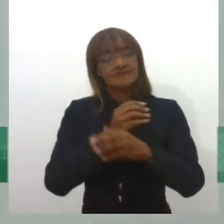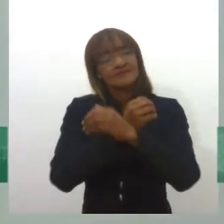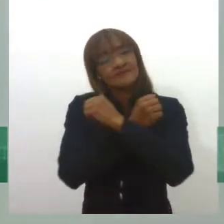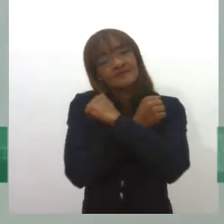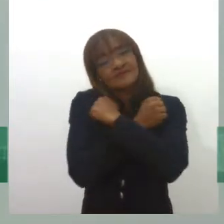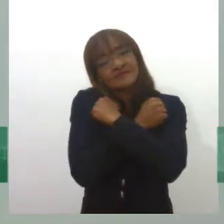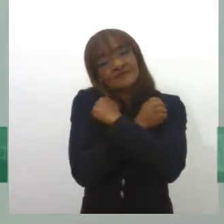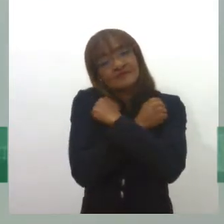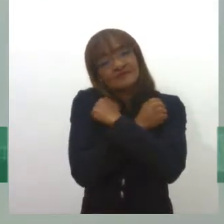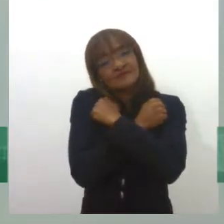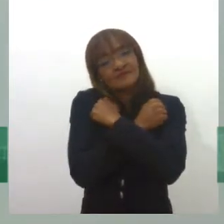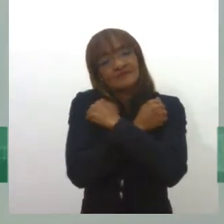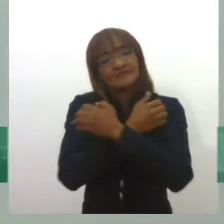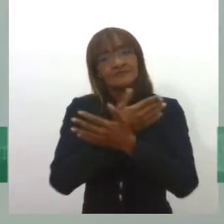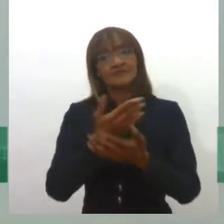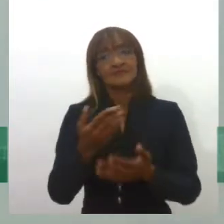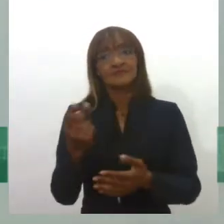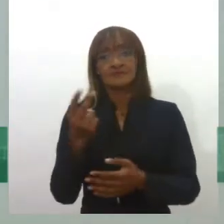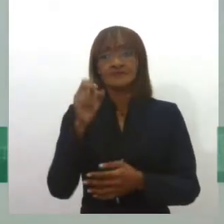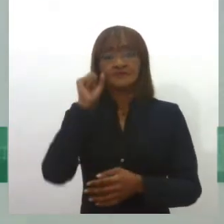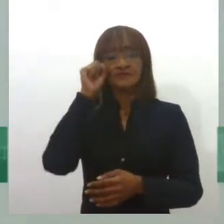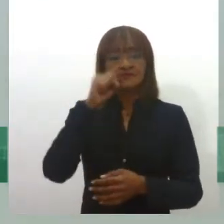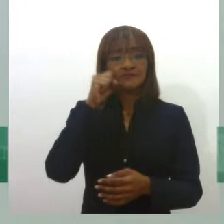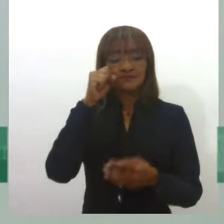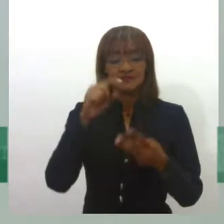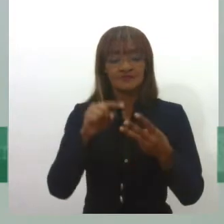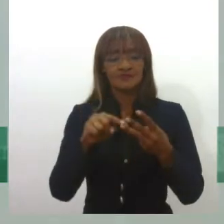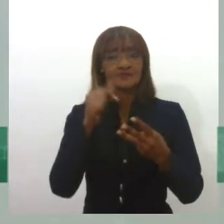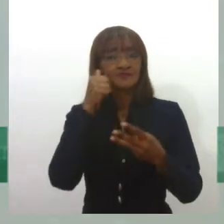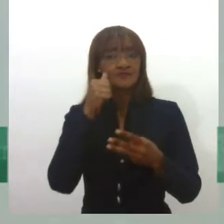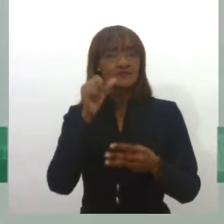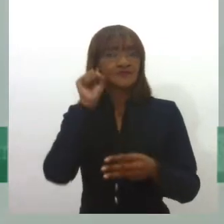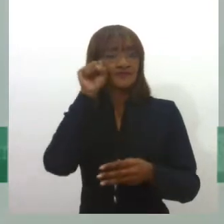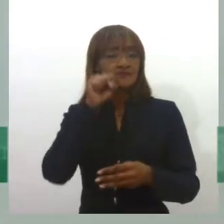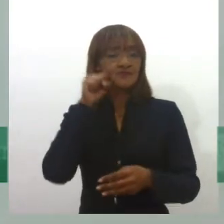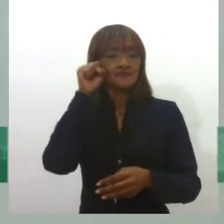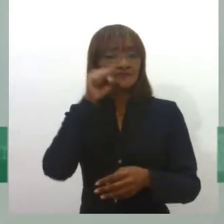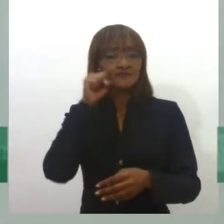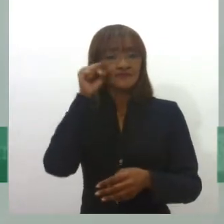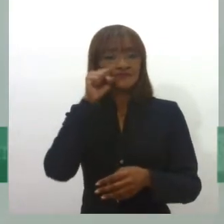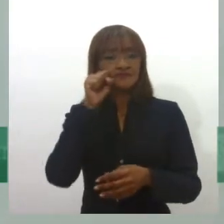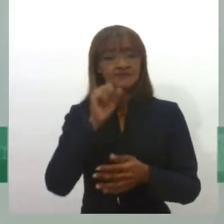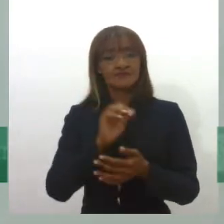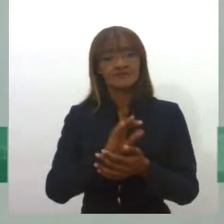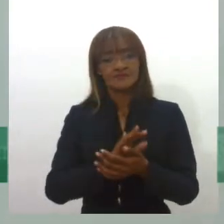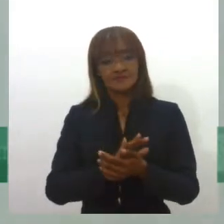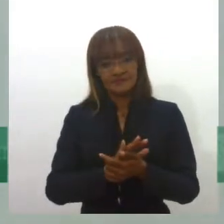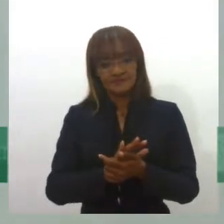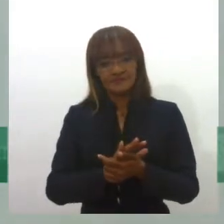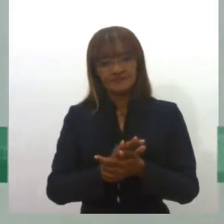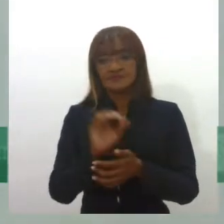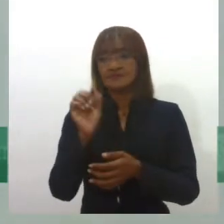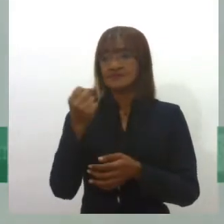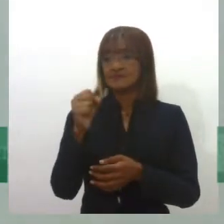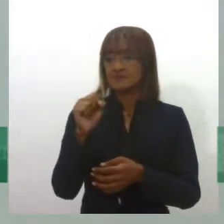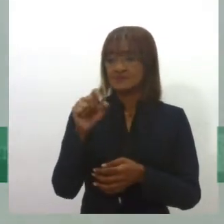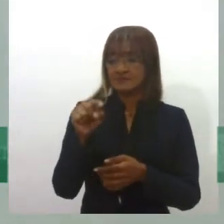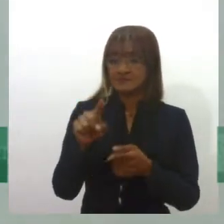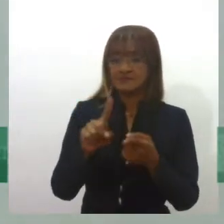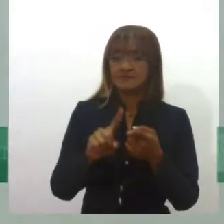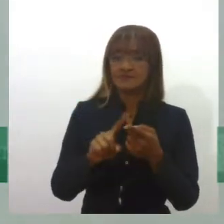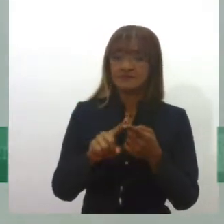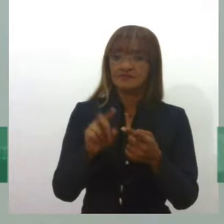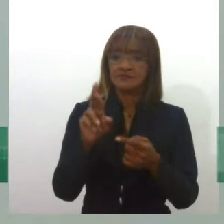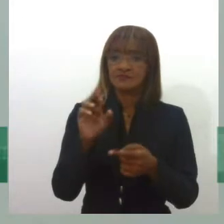os dois senadores e uma senadora, né, do querido estado de Sergipe, né, o